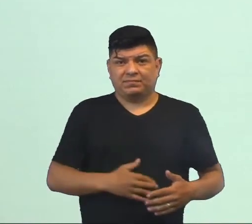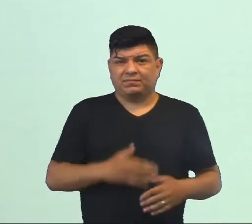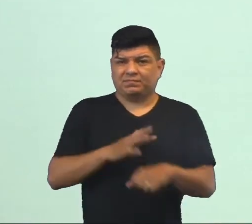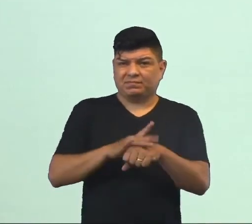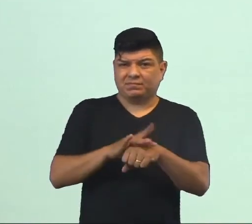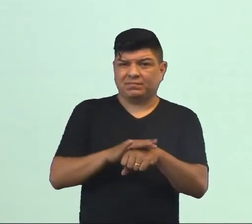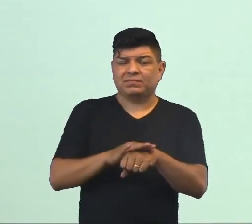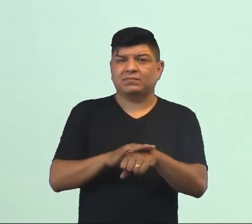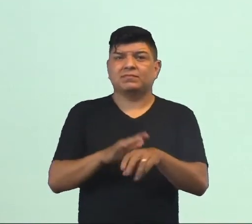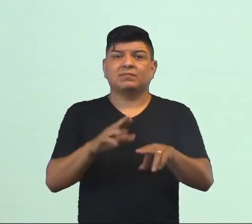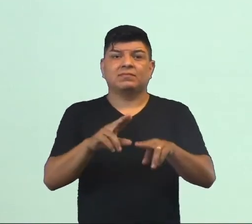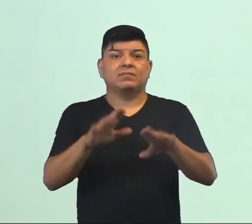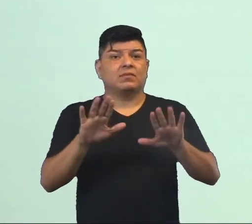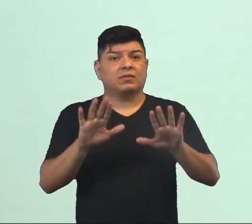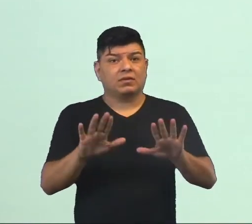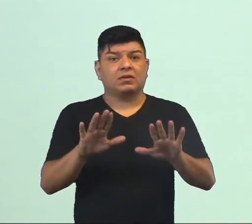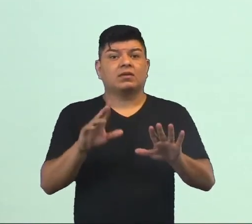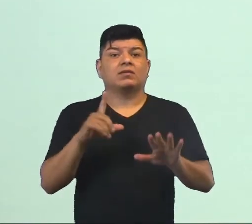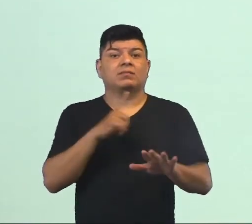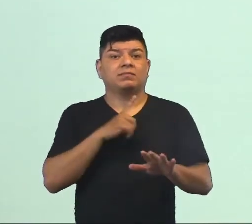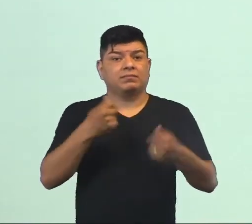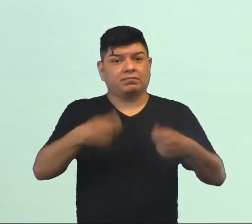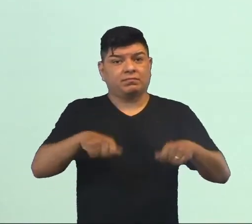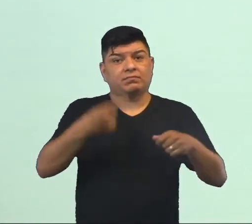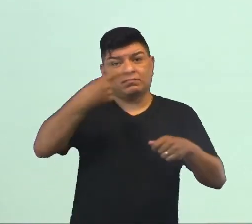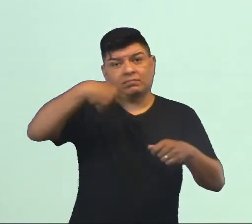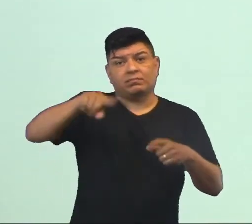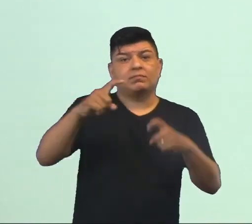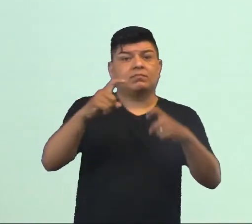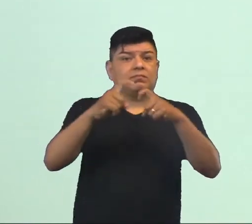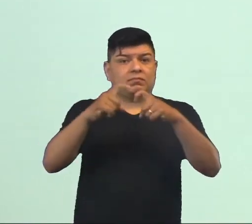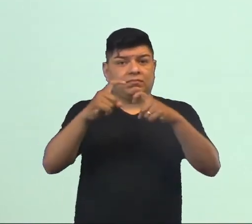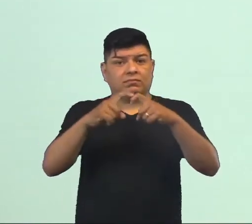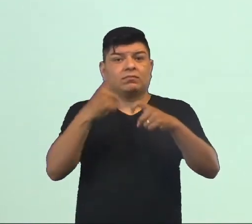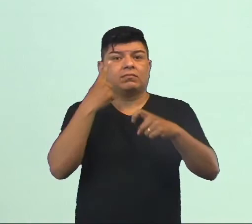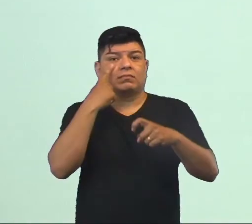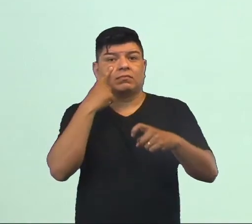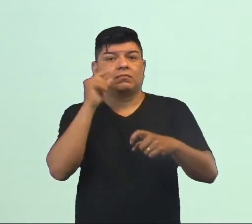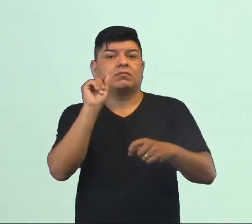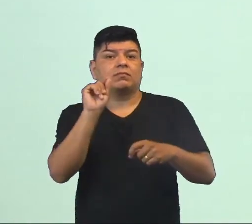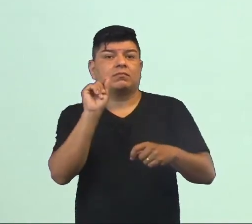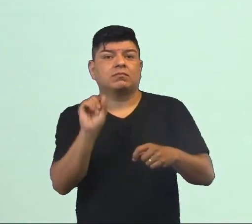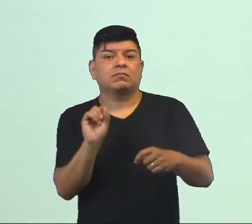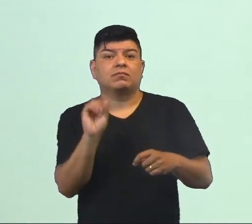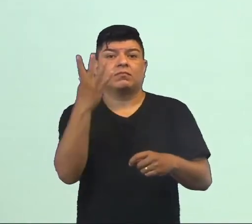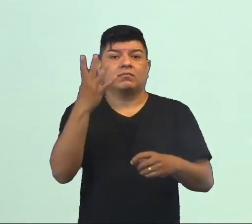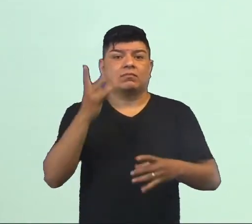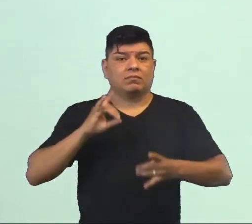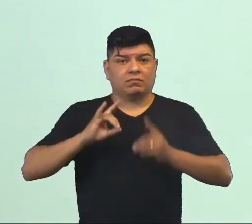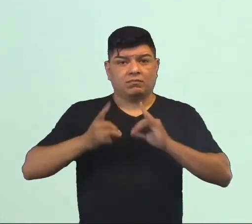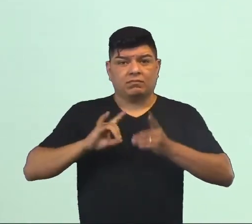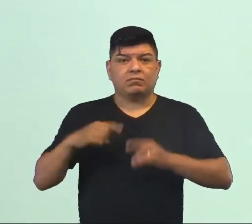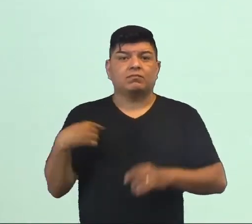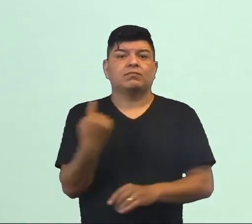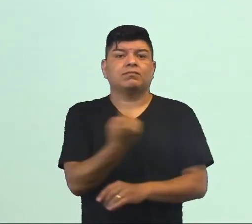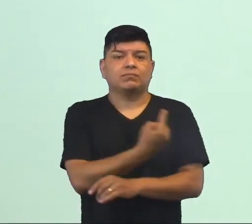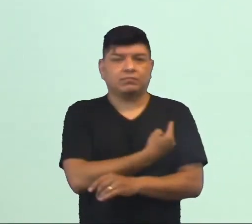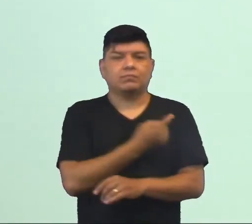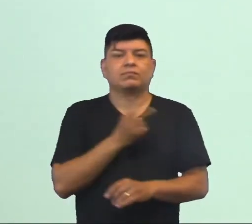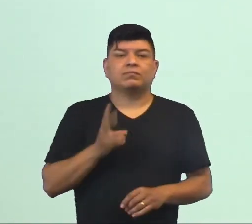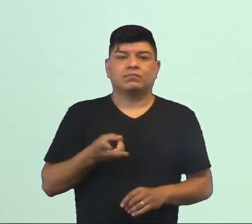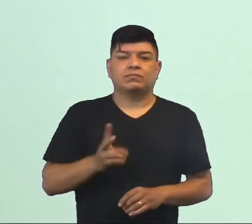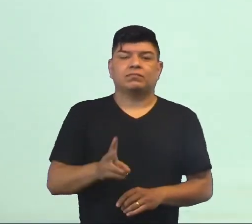alguma coisa, provavelmente nós temos que ir no endocrinologista para ver o que está acontecendo com os nossos hormônios. Vamos